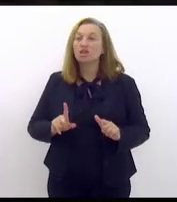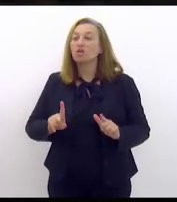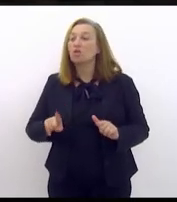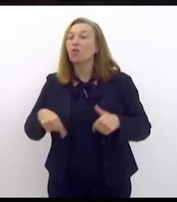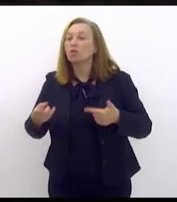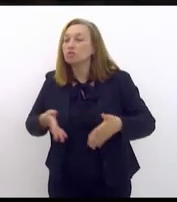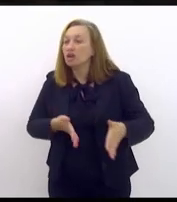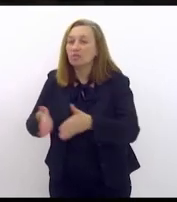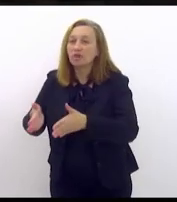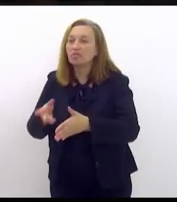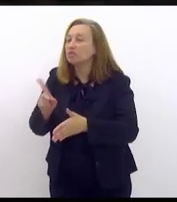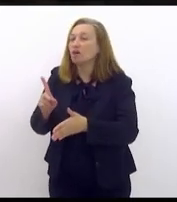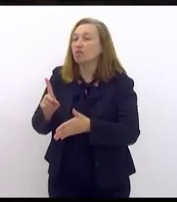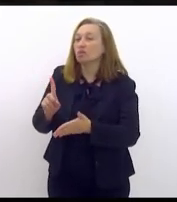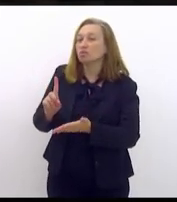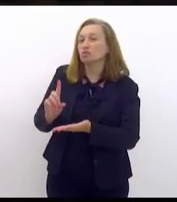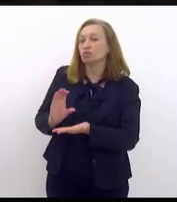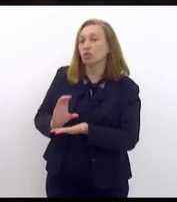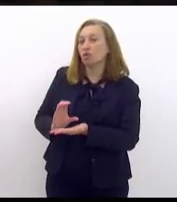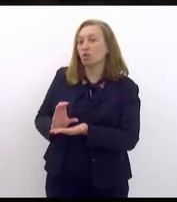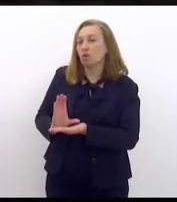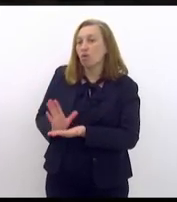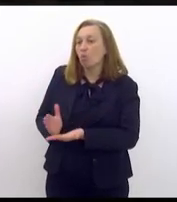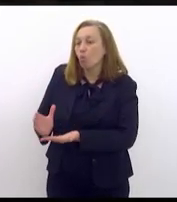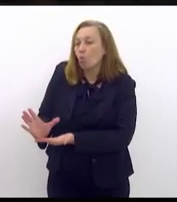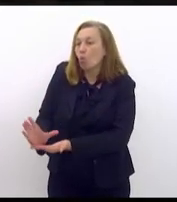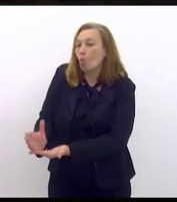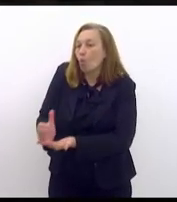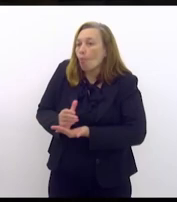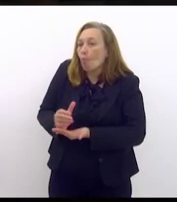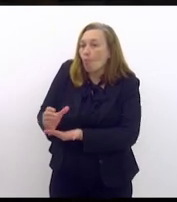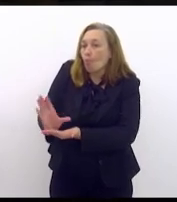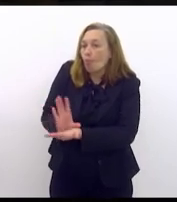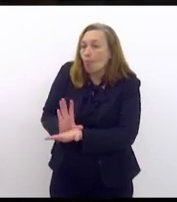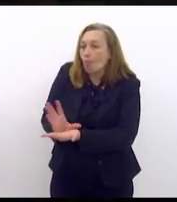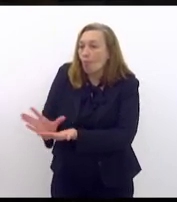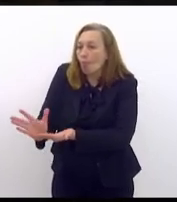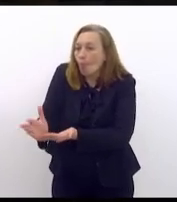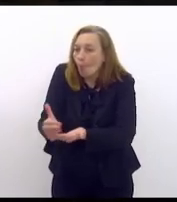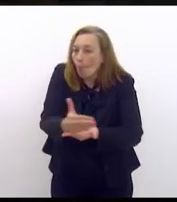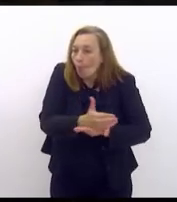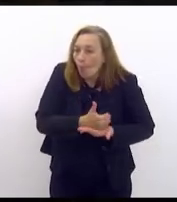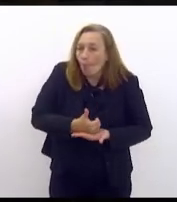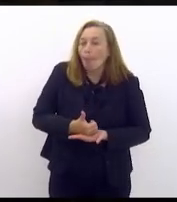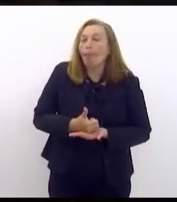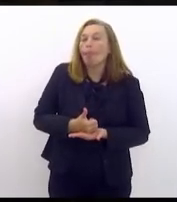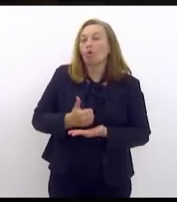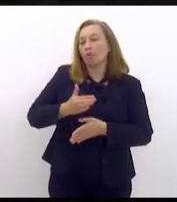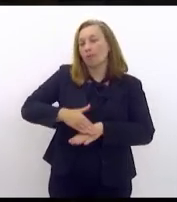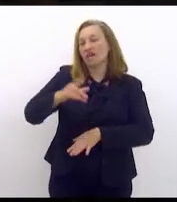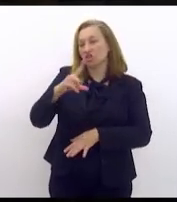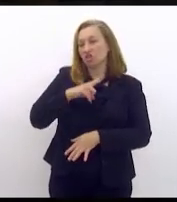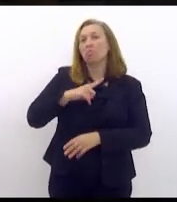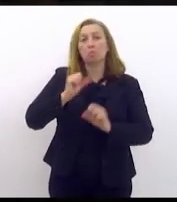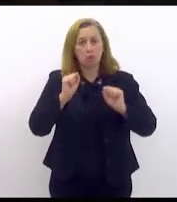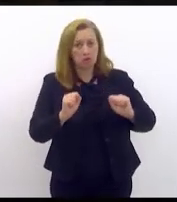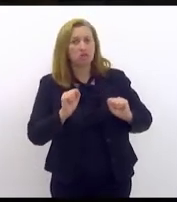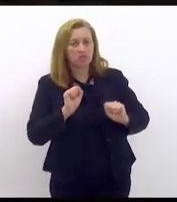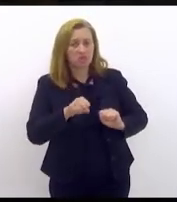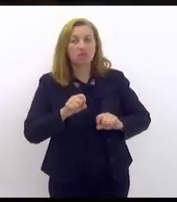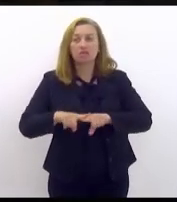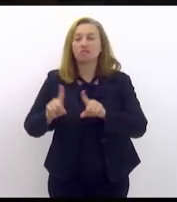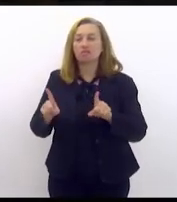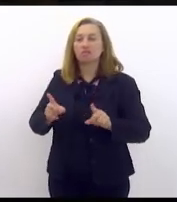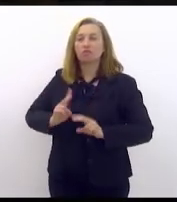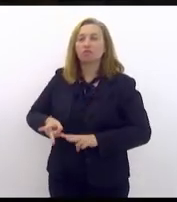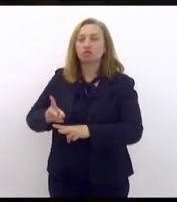receita. Só aumentar a receita. E podemos fazer isso? Podemos, vou chegar lá. Então, estamos